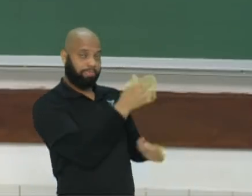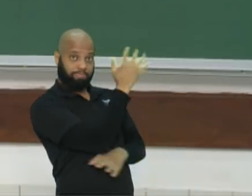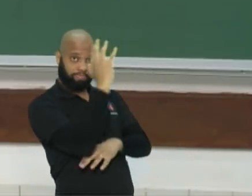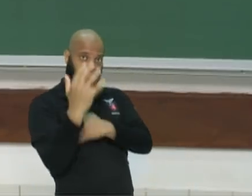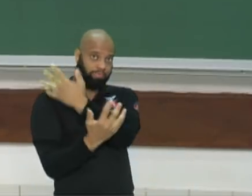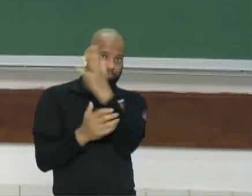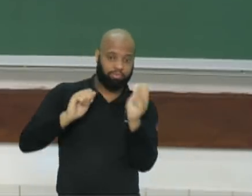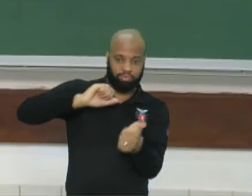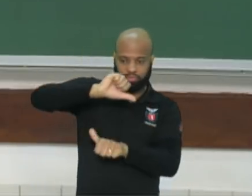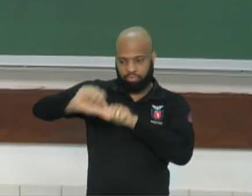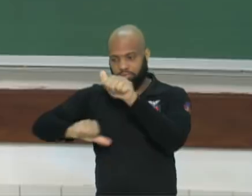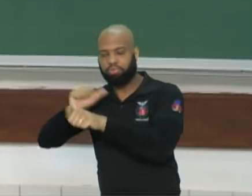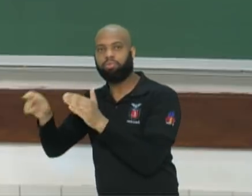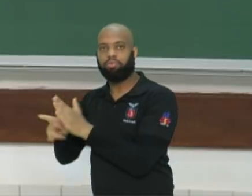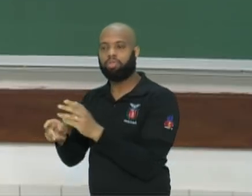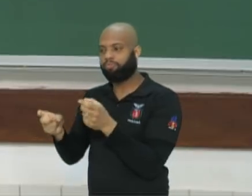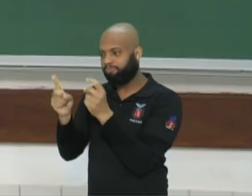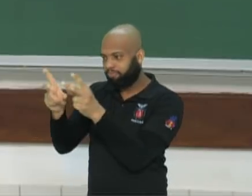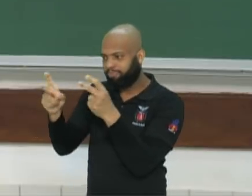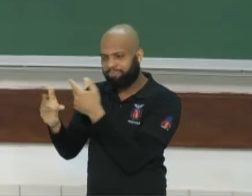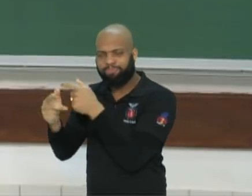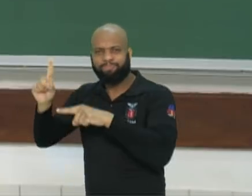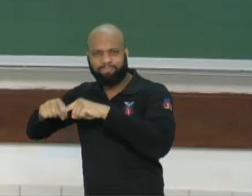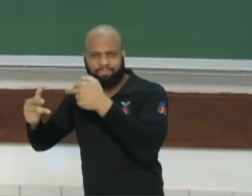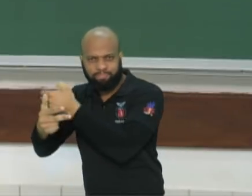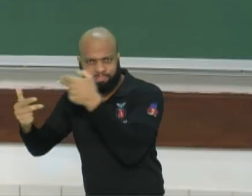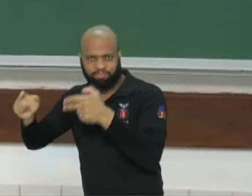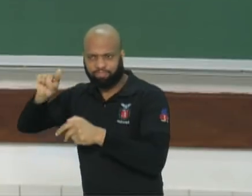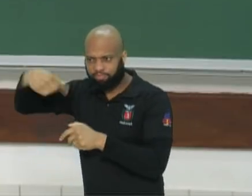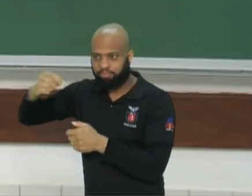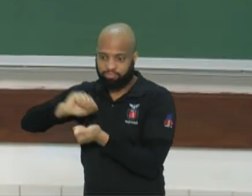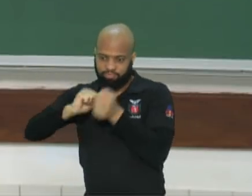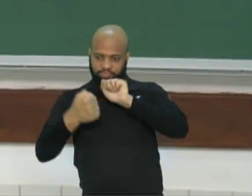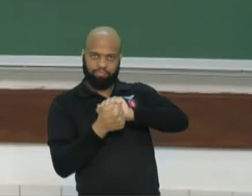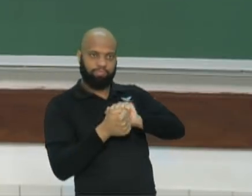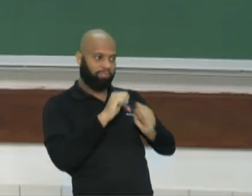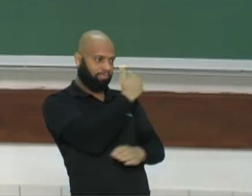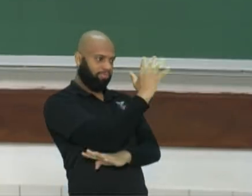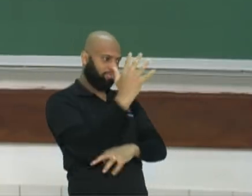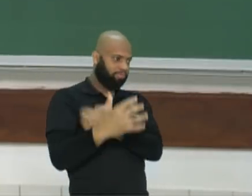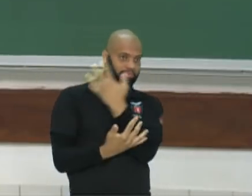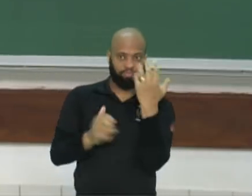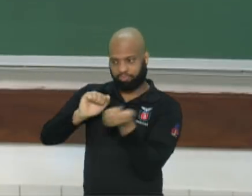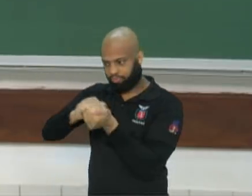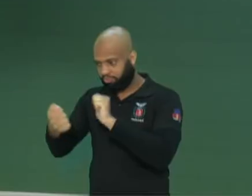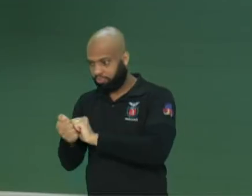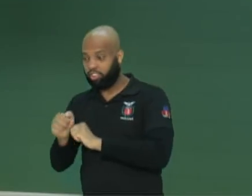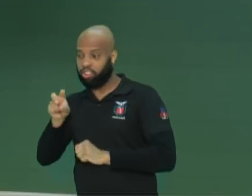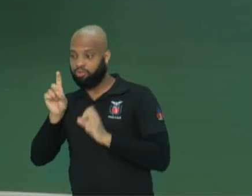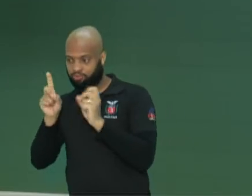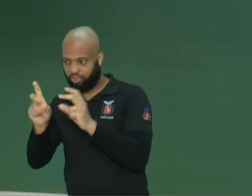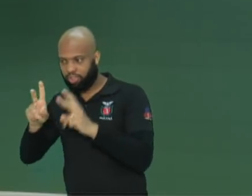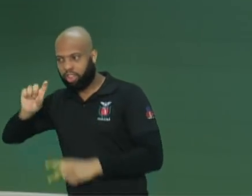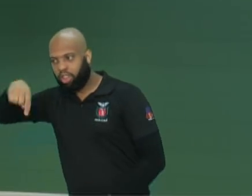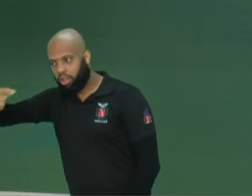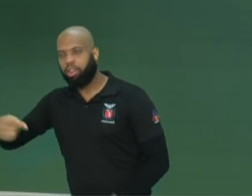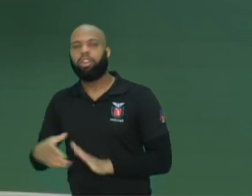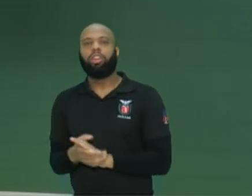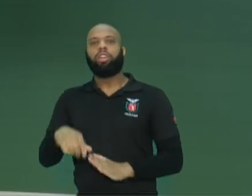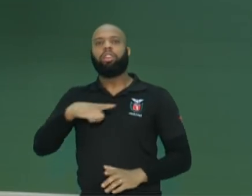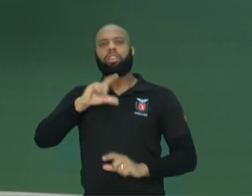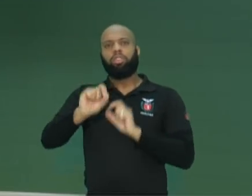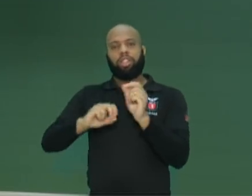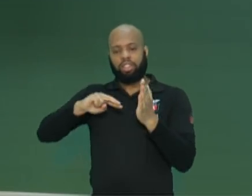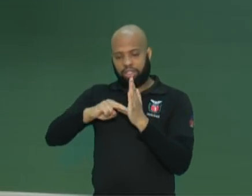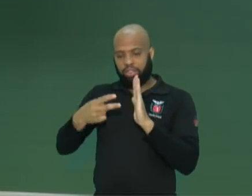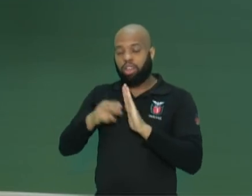matéria-prima em produtos, mercadorias, que depois serão consumidos por nós, por exemplo, né? Já, então, nesse